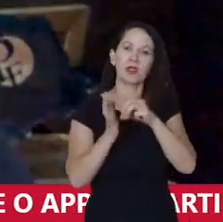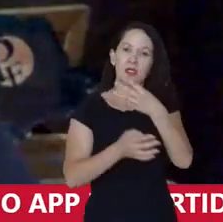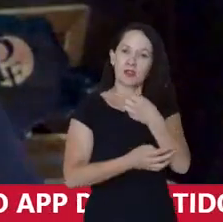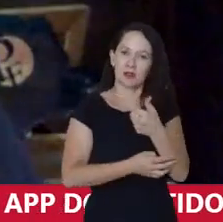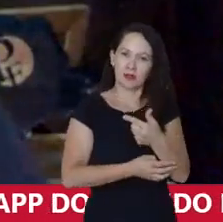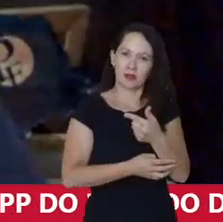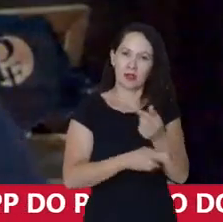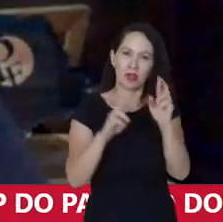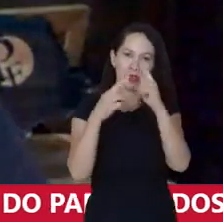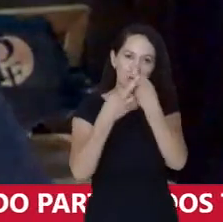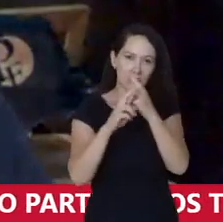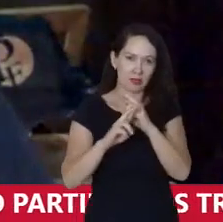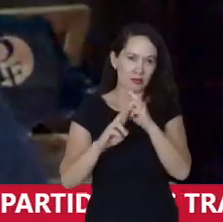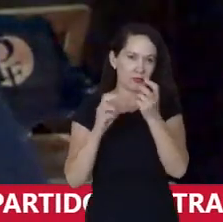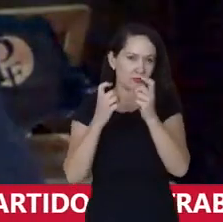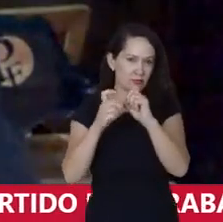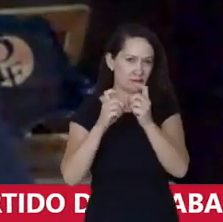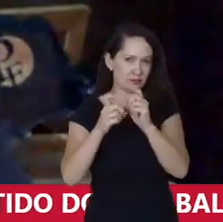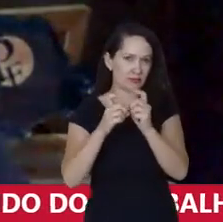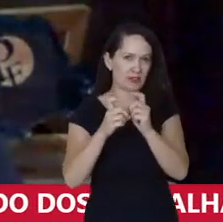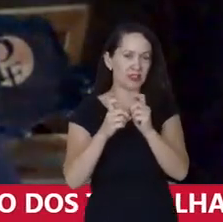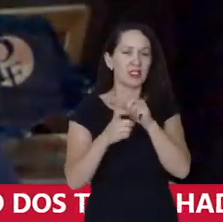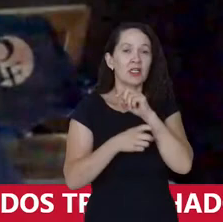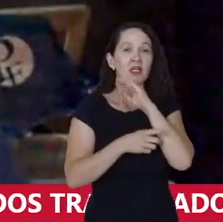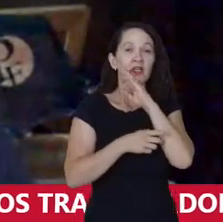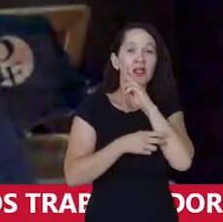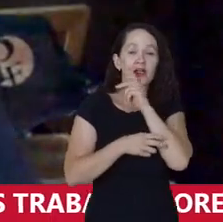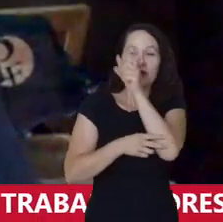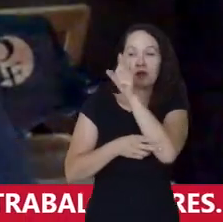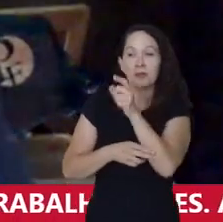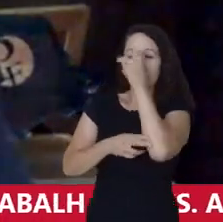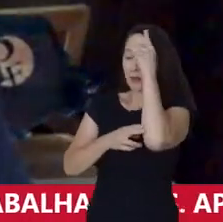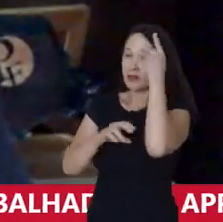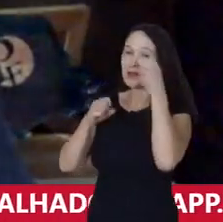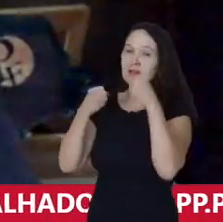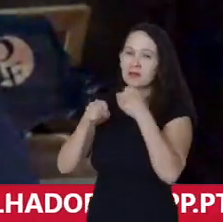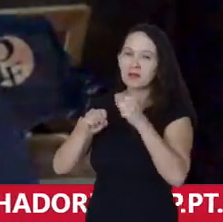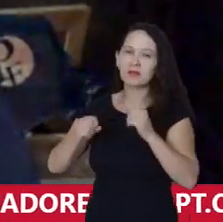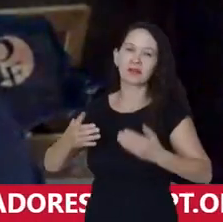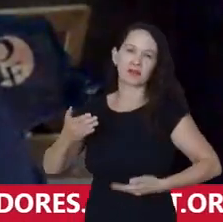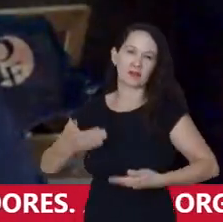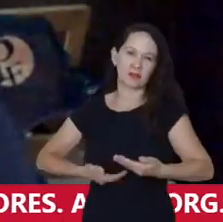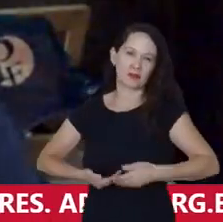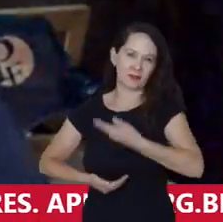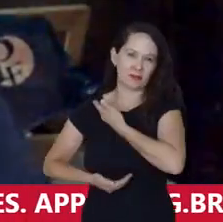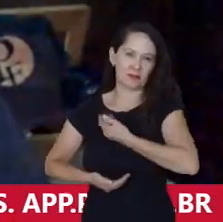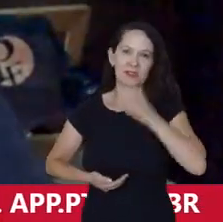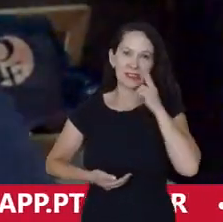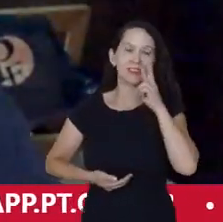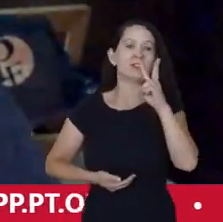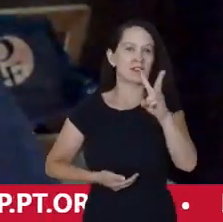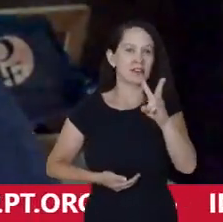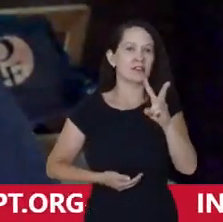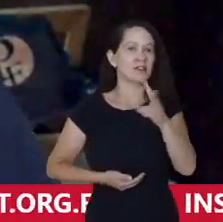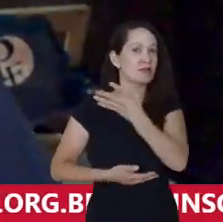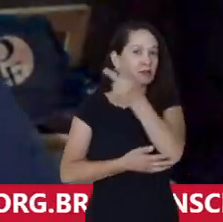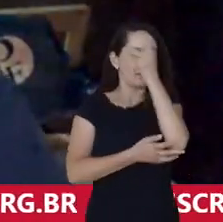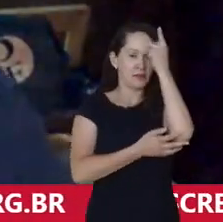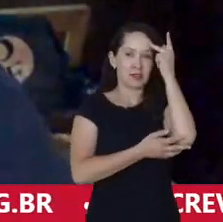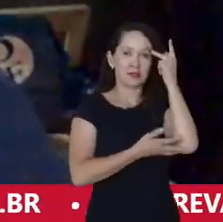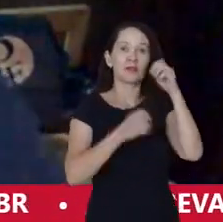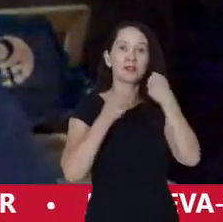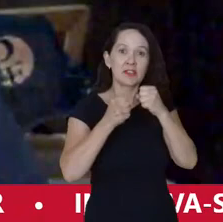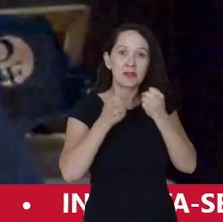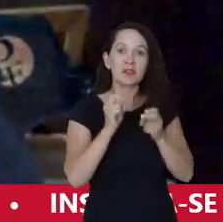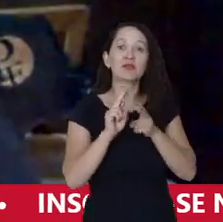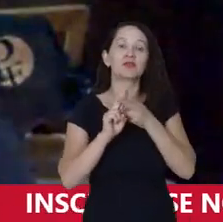reforma administrativa, ela é muito ruim para quem precisa do serviço público. Quem está assistindo, né, que depende